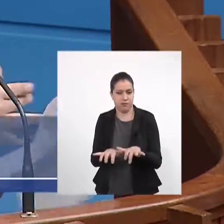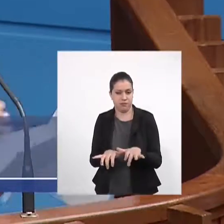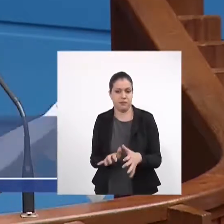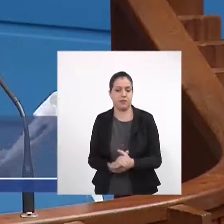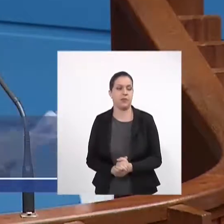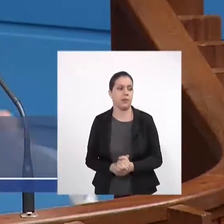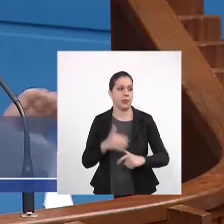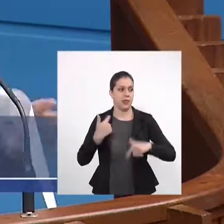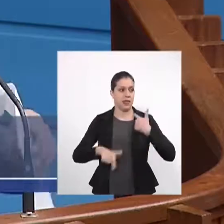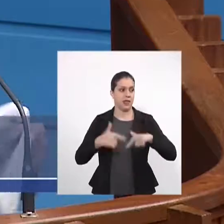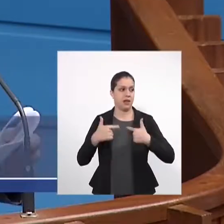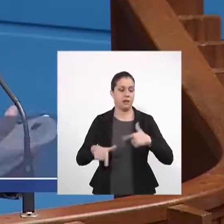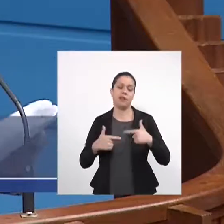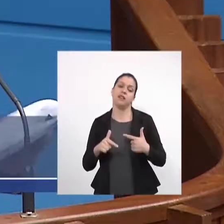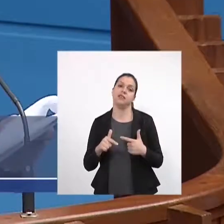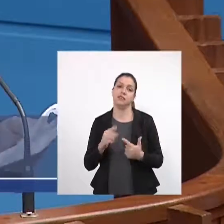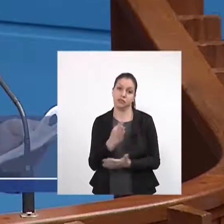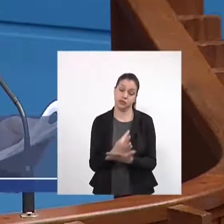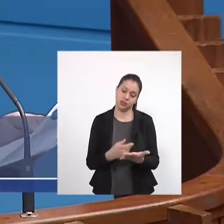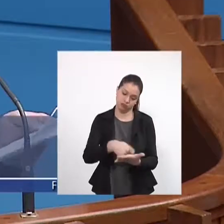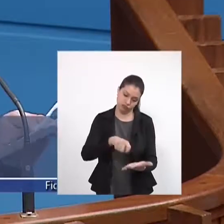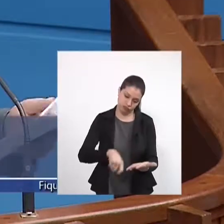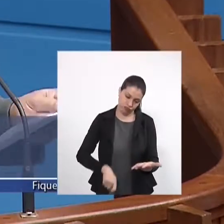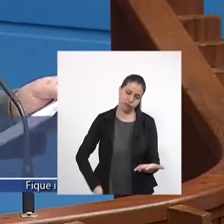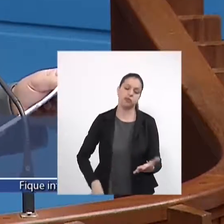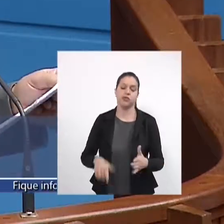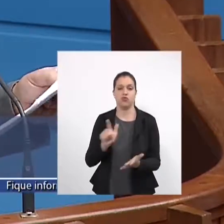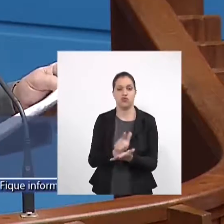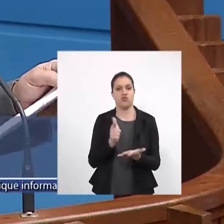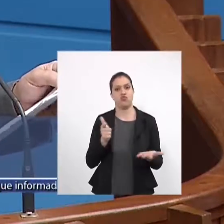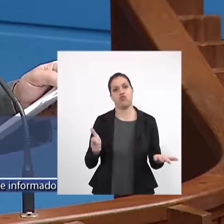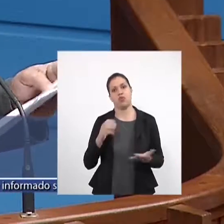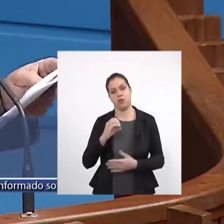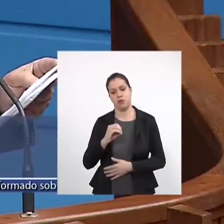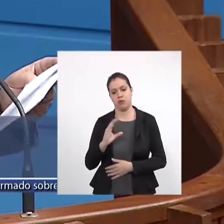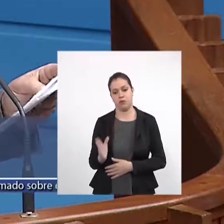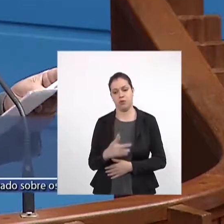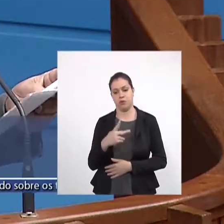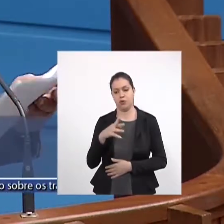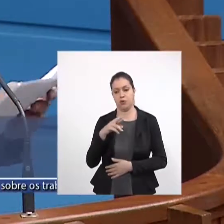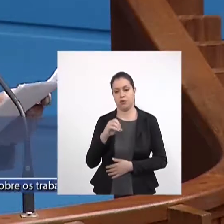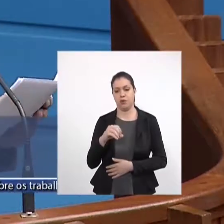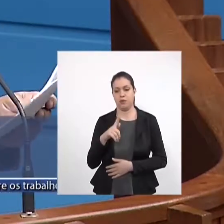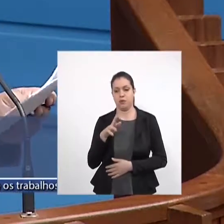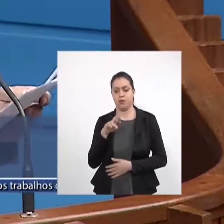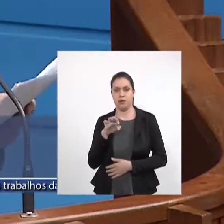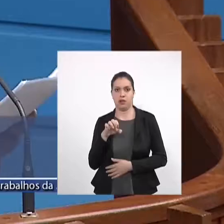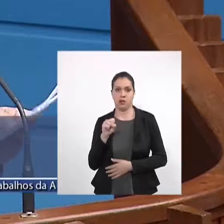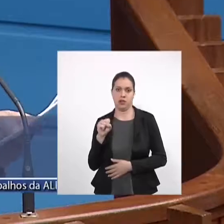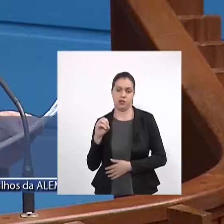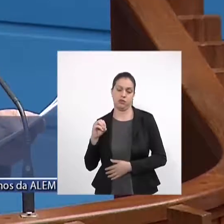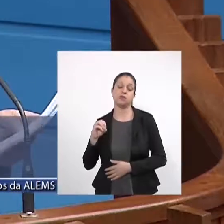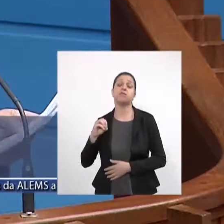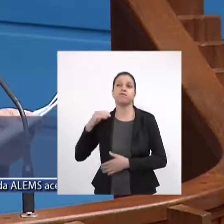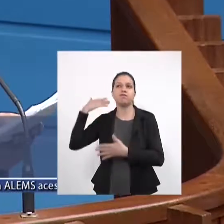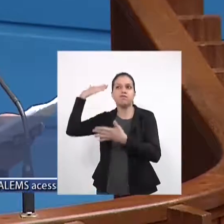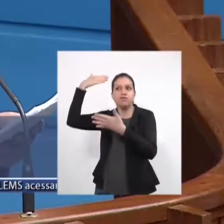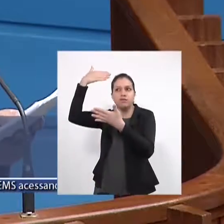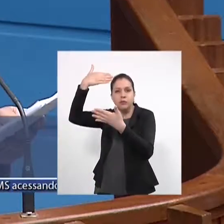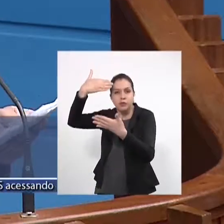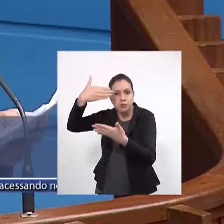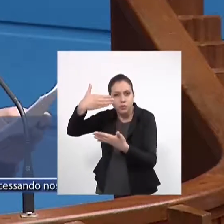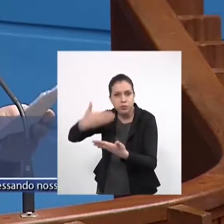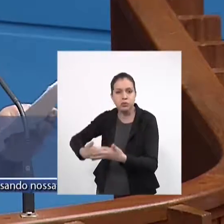na redação de O Progresso. A trajetória de Rangel Torres, a visão futurista de